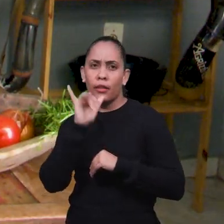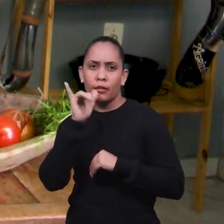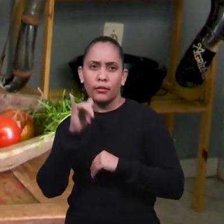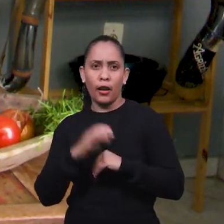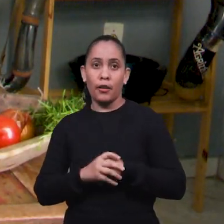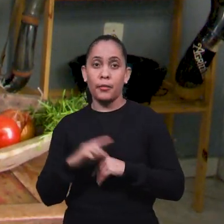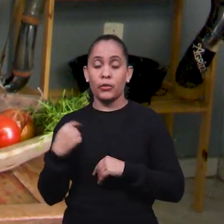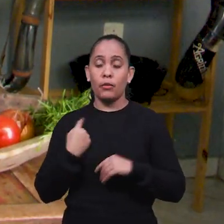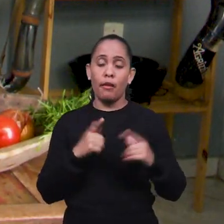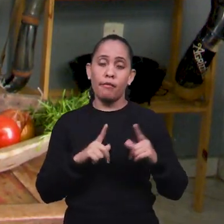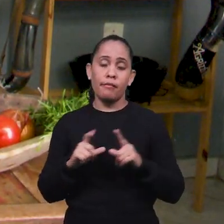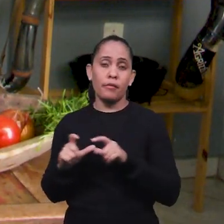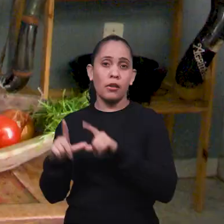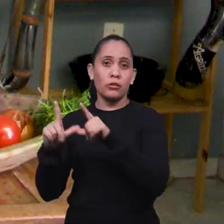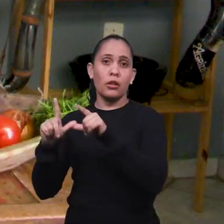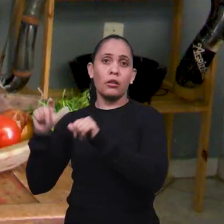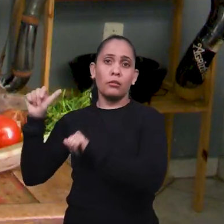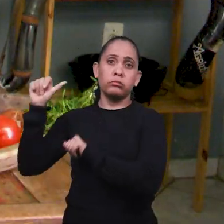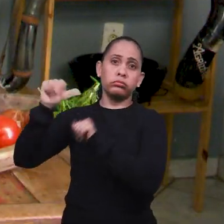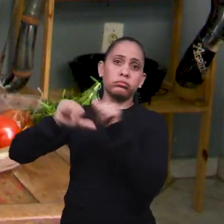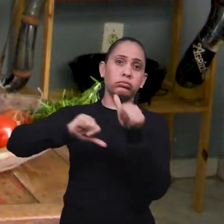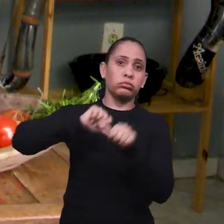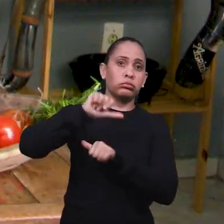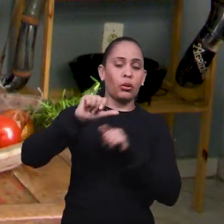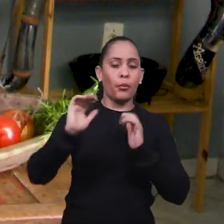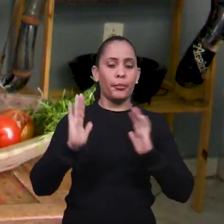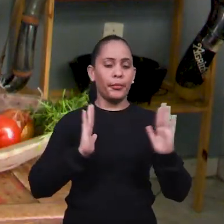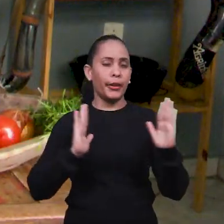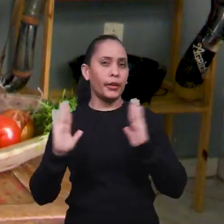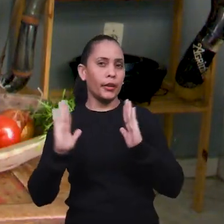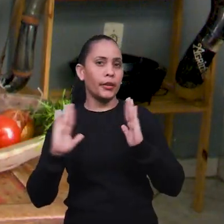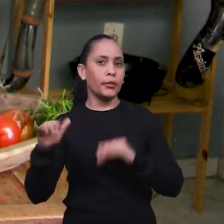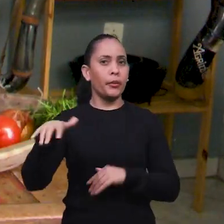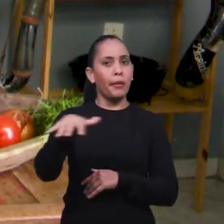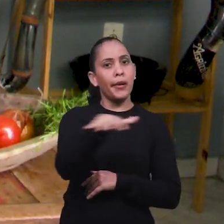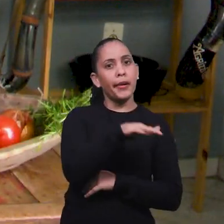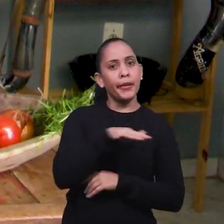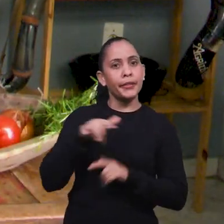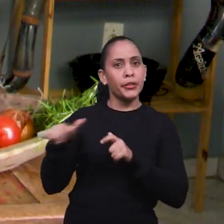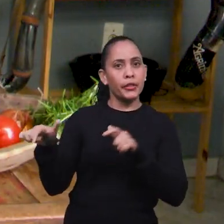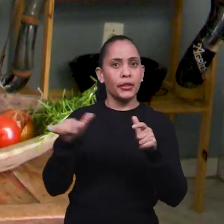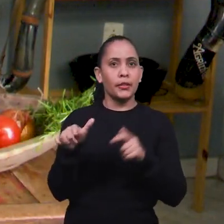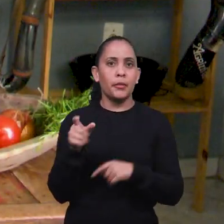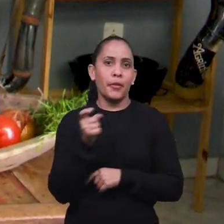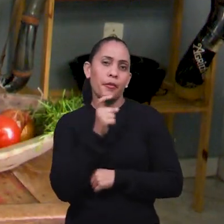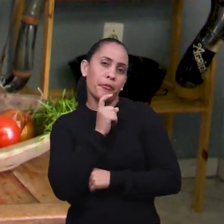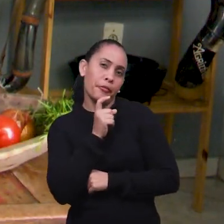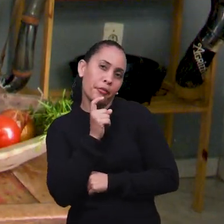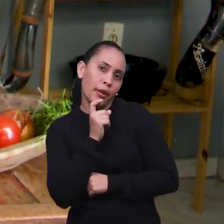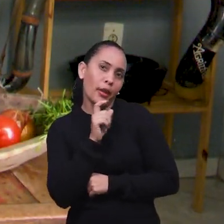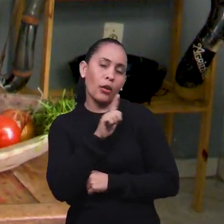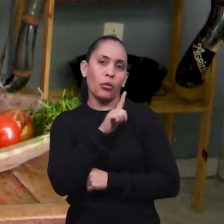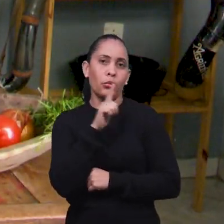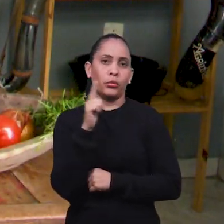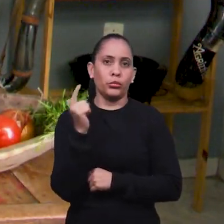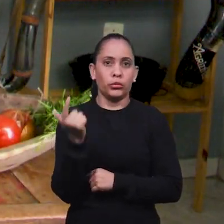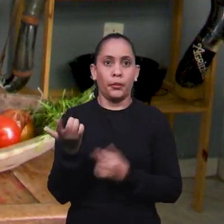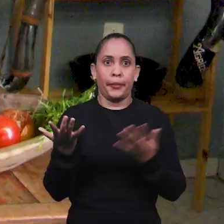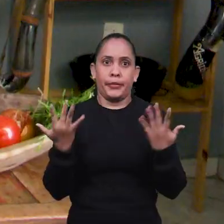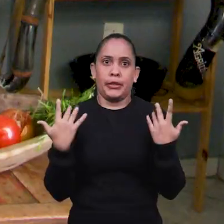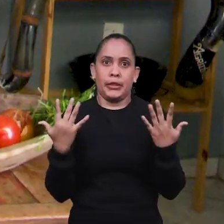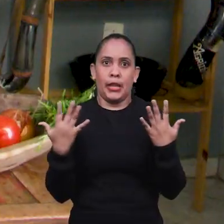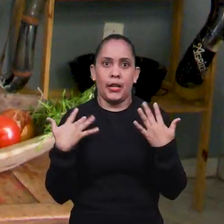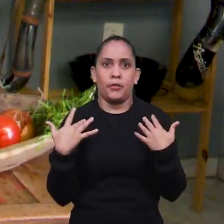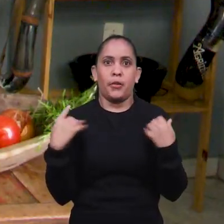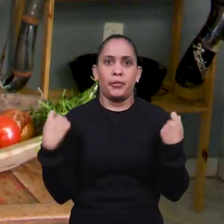fermento. Mas como vai viajando, né? Vai mudando o tempo. Então tem região que às vezes é mais fria, região que é mais